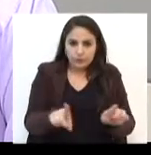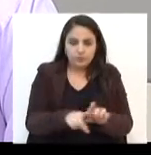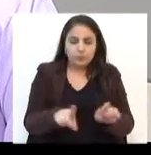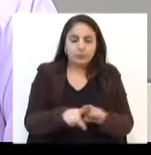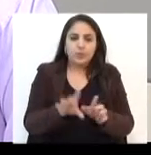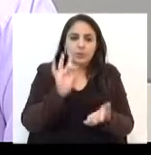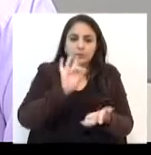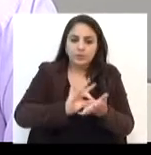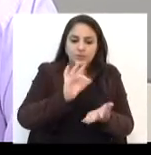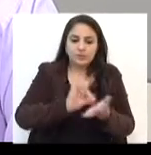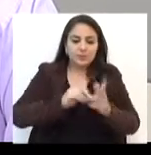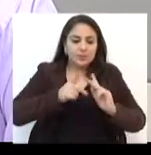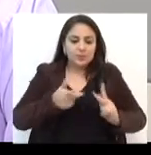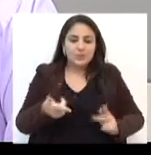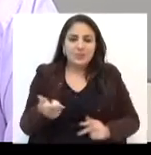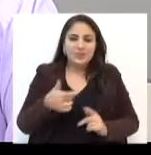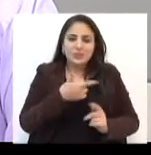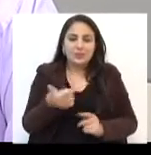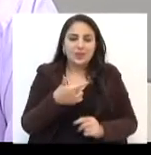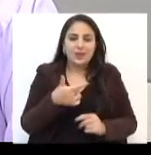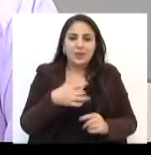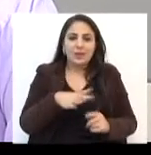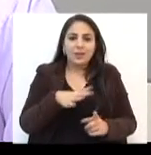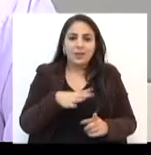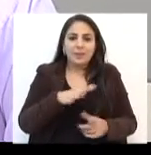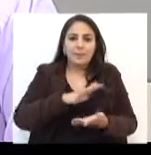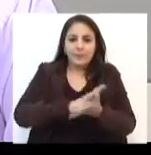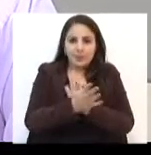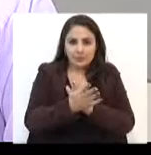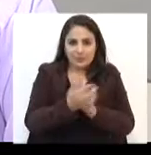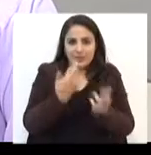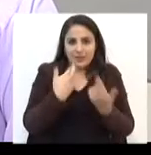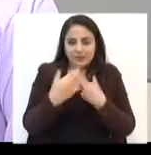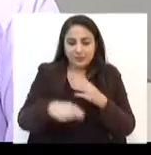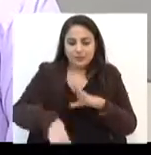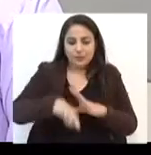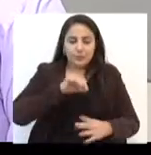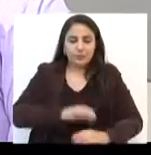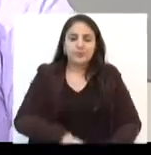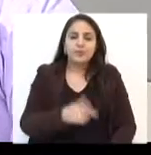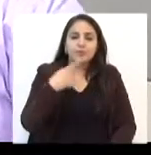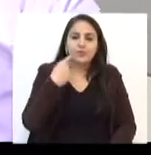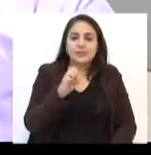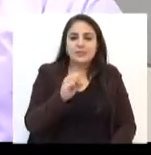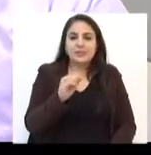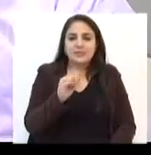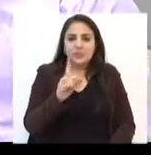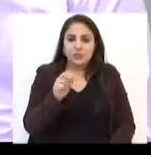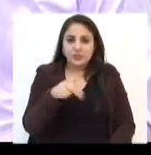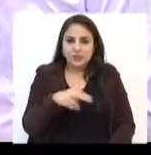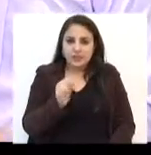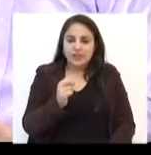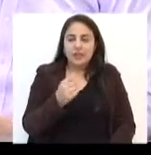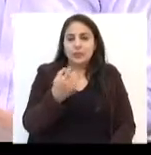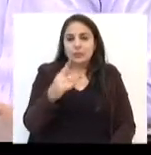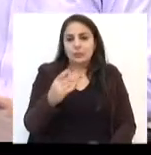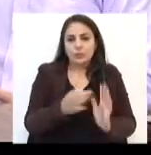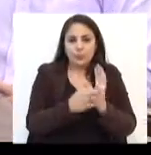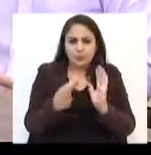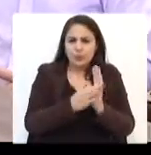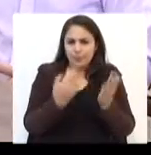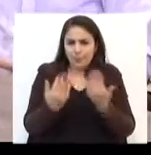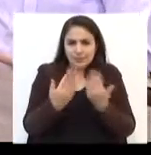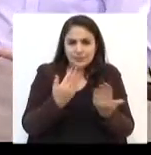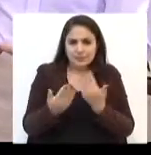que as pessoas não sejam discriminadas pela sua escolha e sua crença religiosa. Vereador Sidney Ávila, a sua opinião